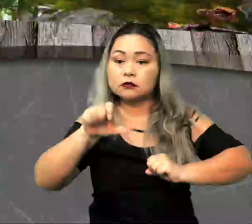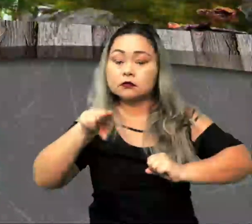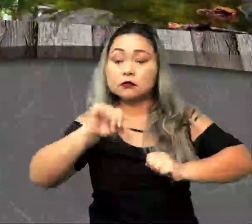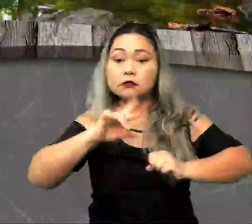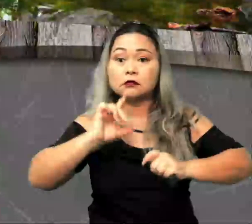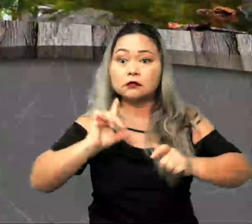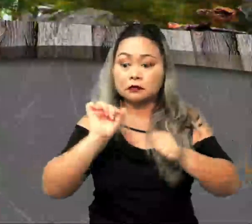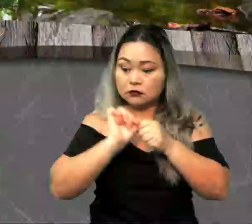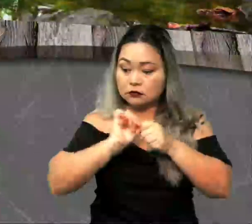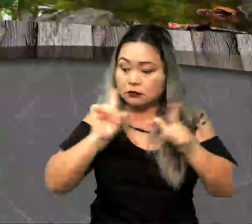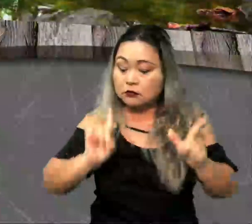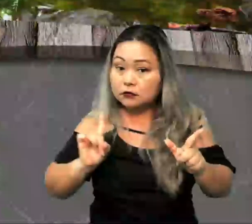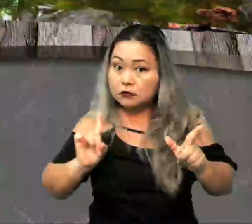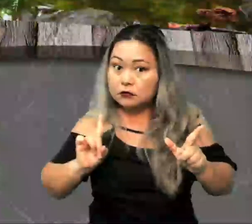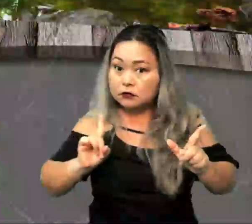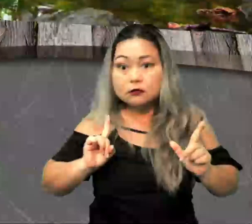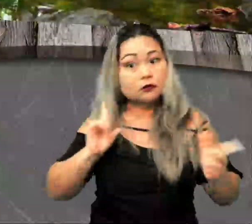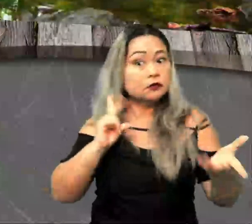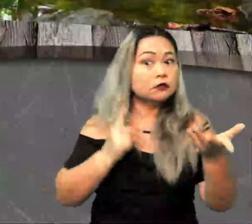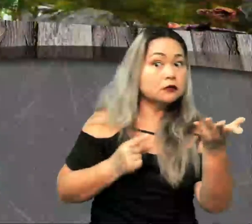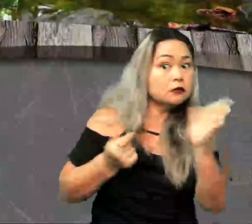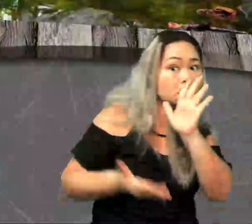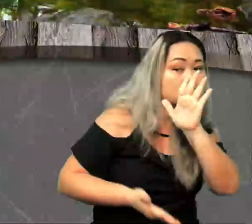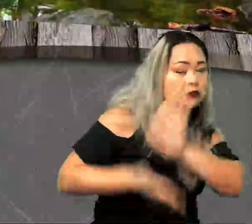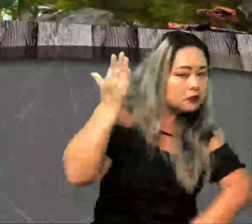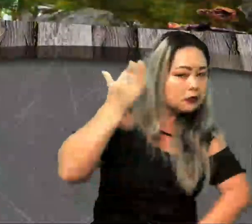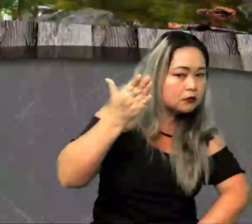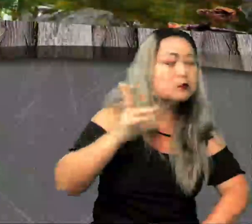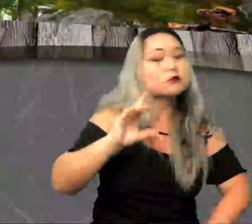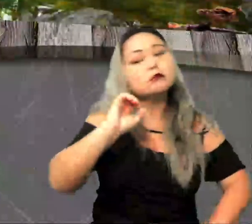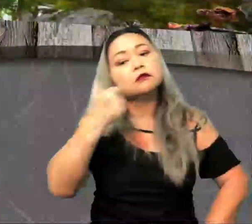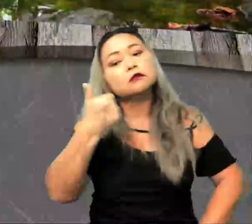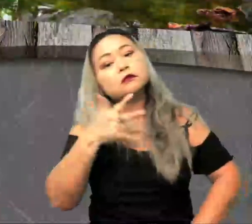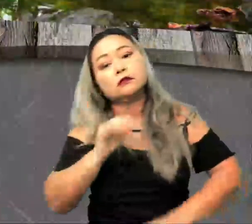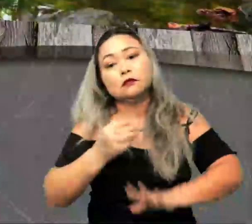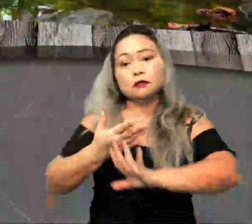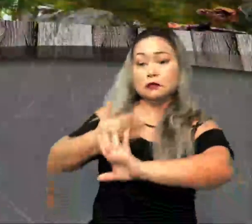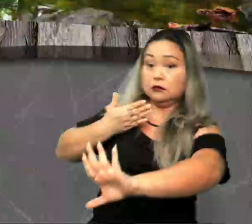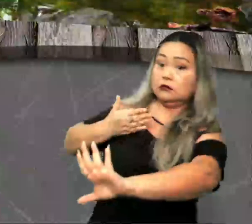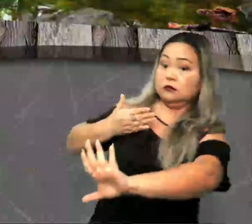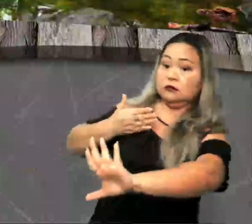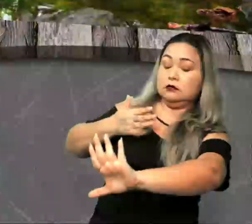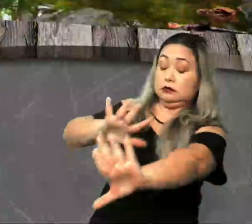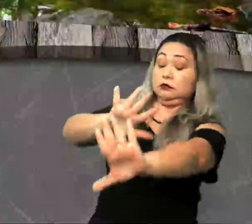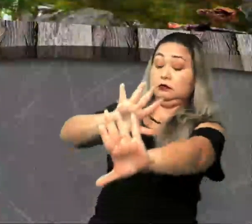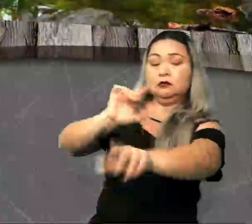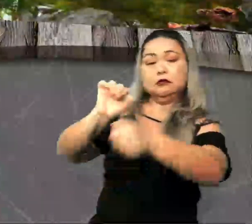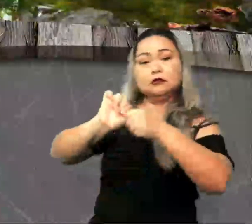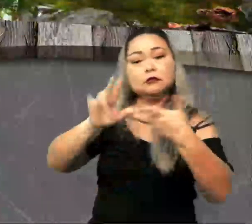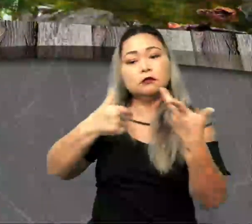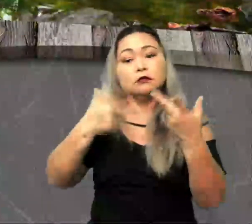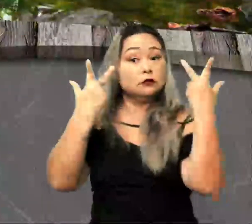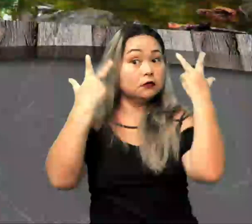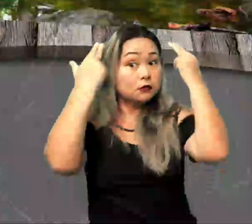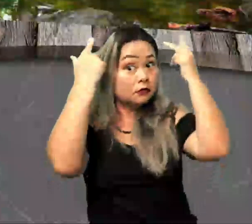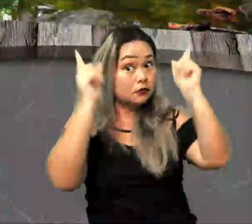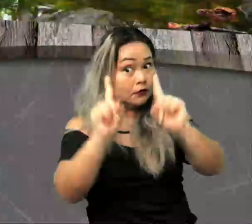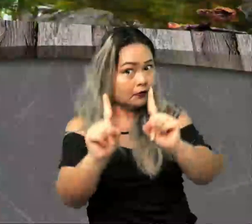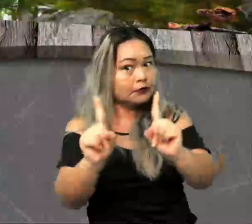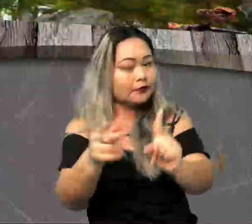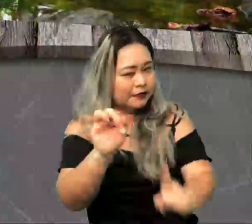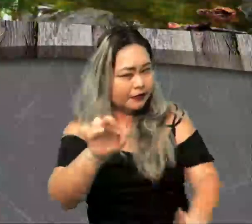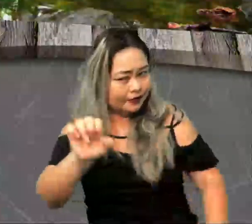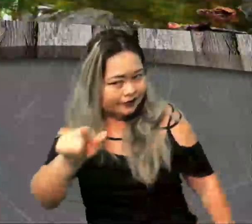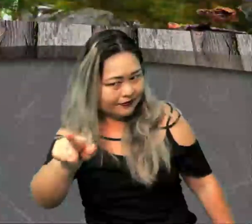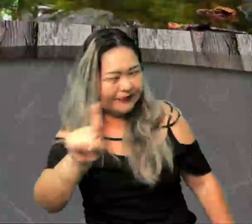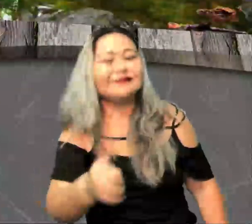você reaja e você vai fugir, né? Ou se defender. Mas aí encarar um pitbull, meu irmão, você é fera,